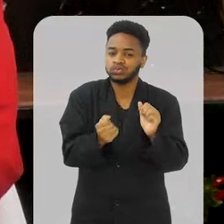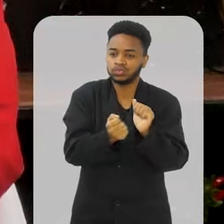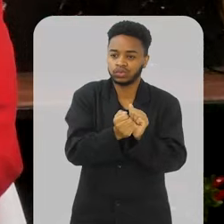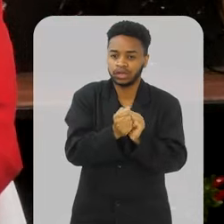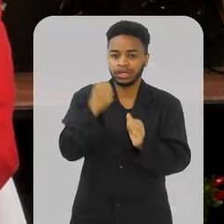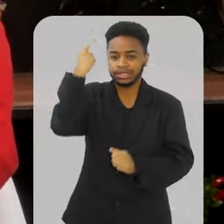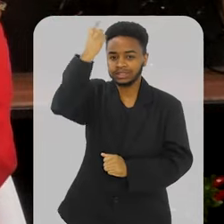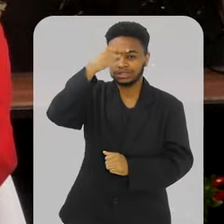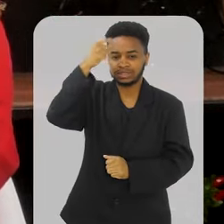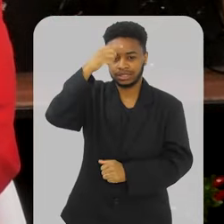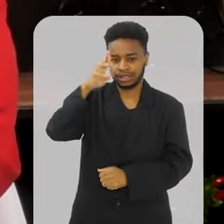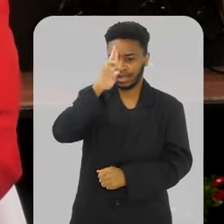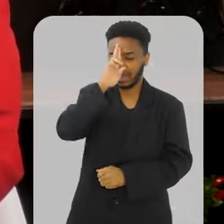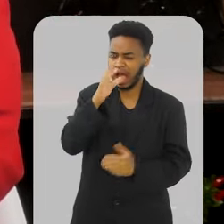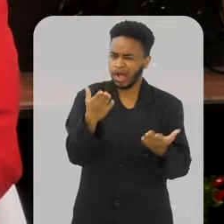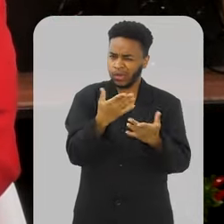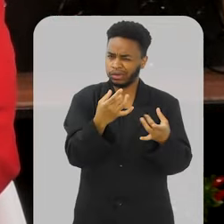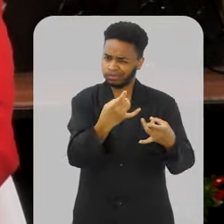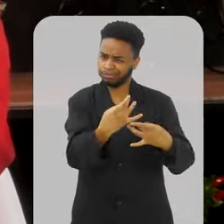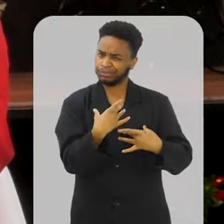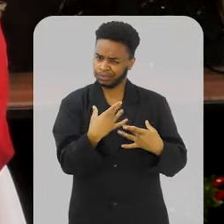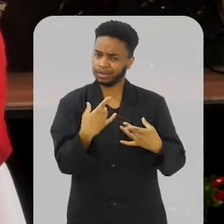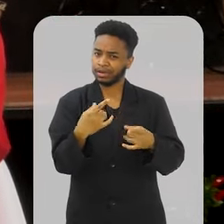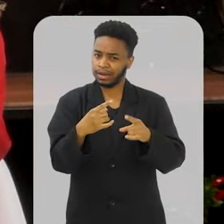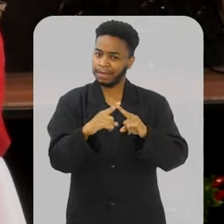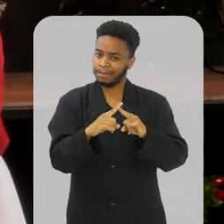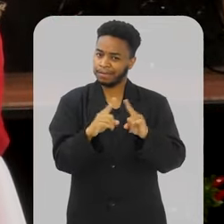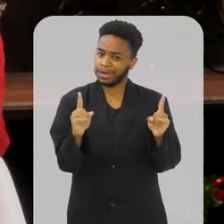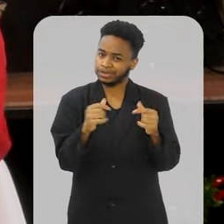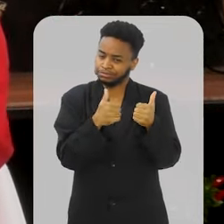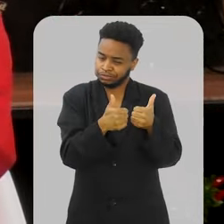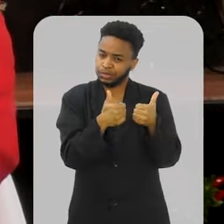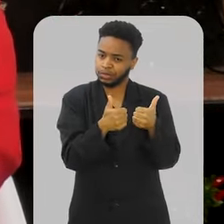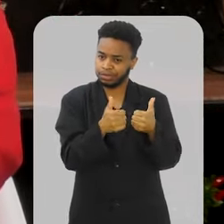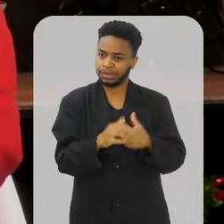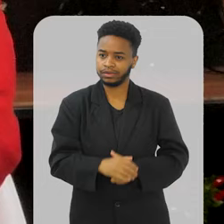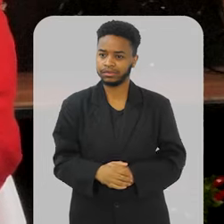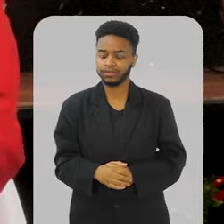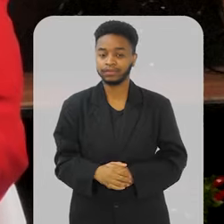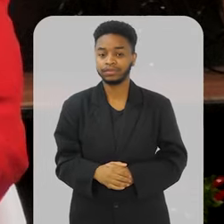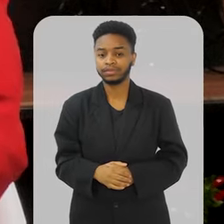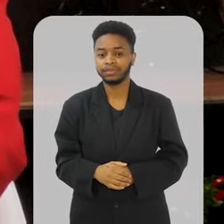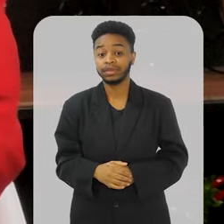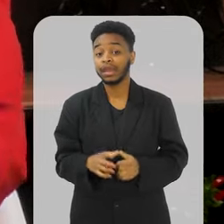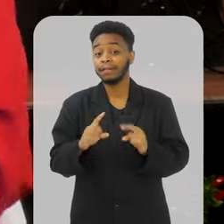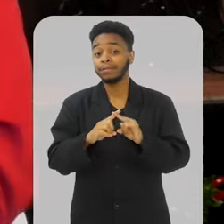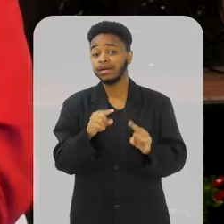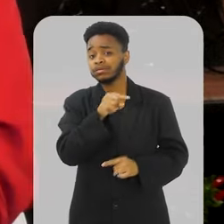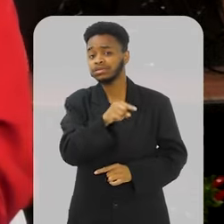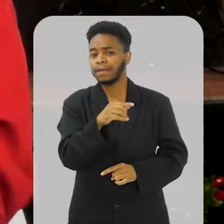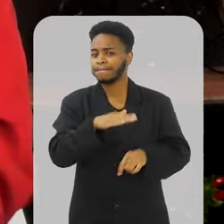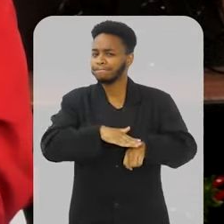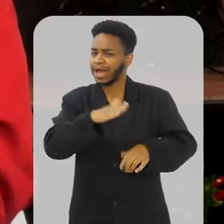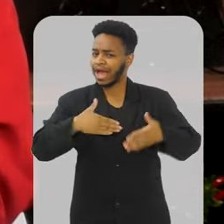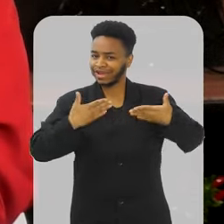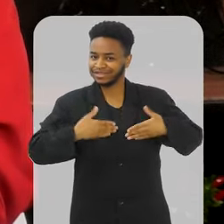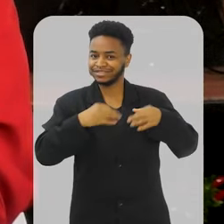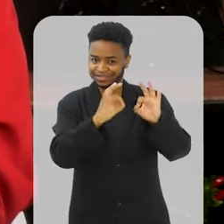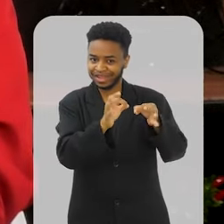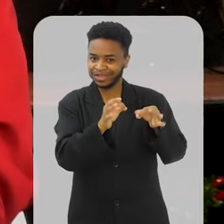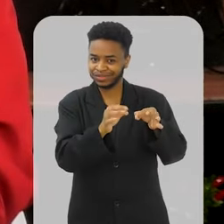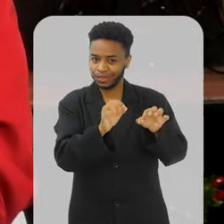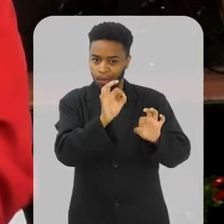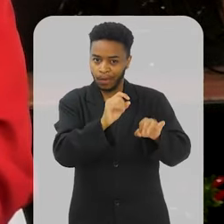dizer esse ano ele me desgrudou né botou o Salgueiro ali no meio mas tudo bem e o senhor assim é um dos mais animados naquele